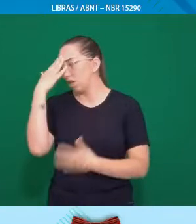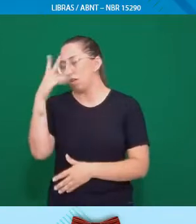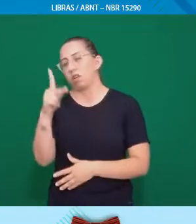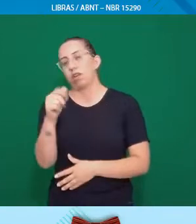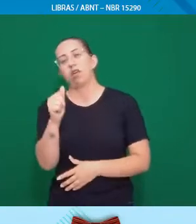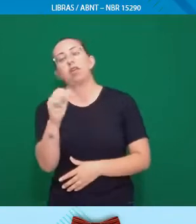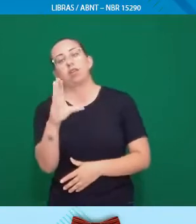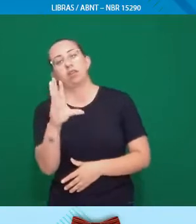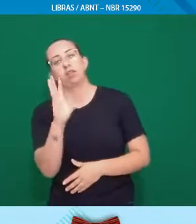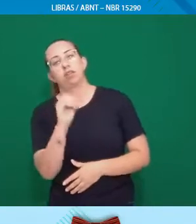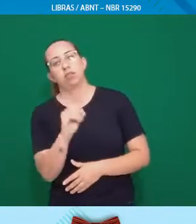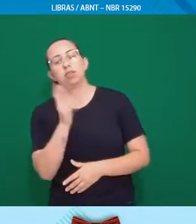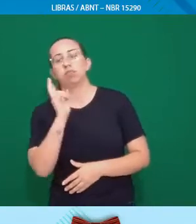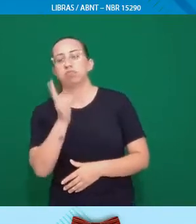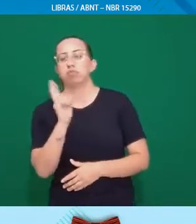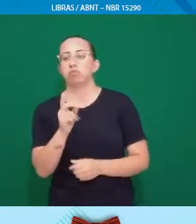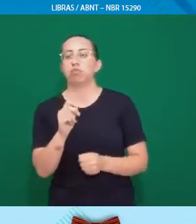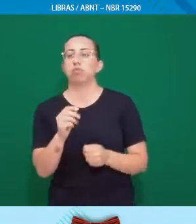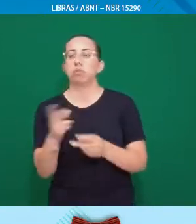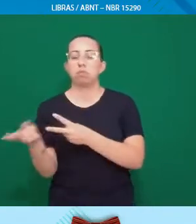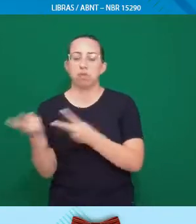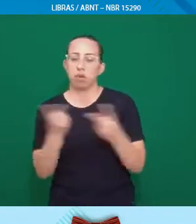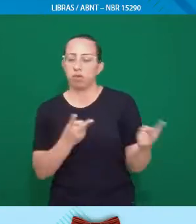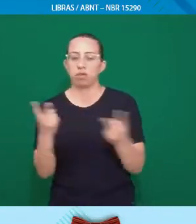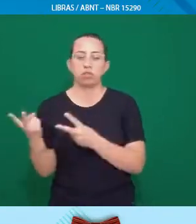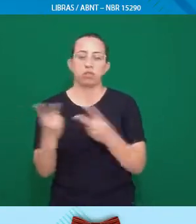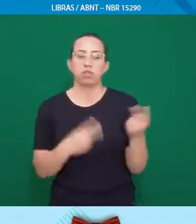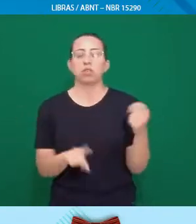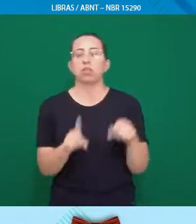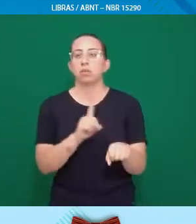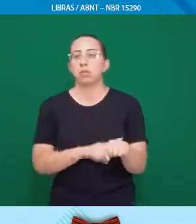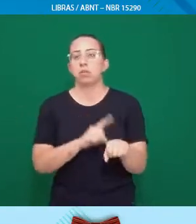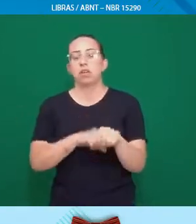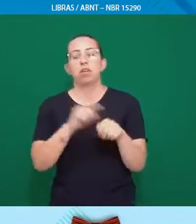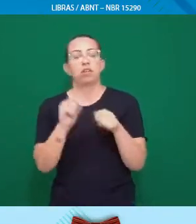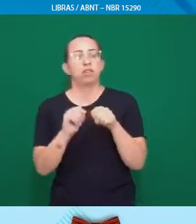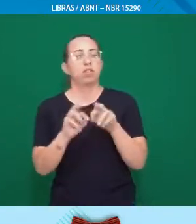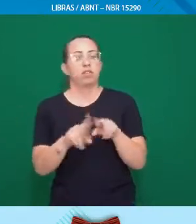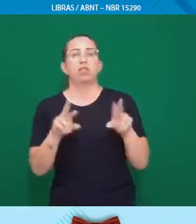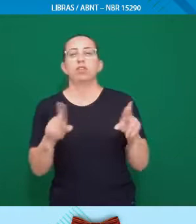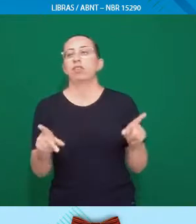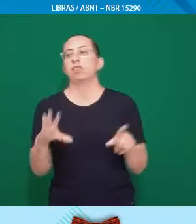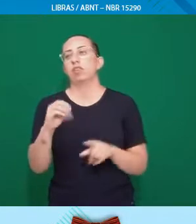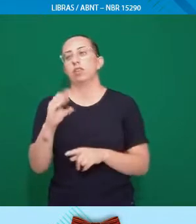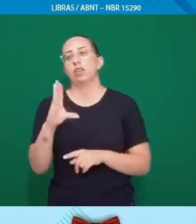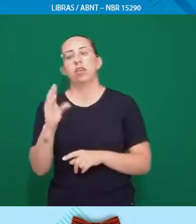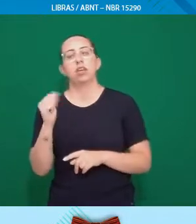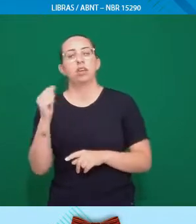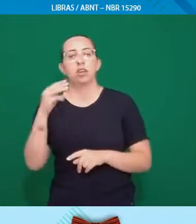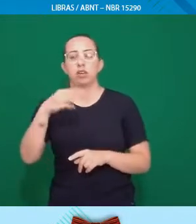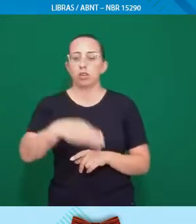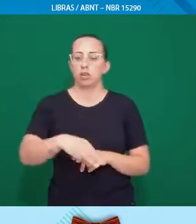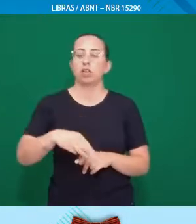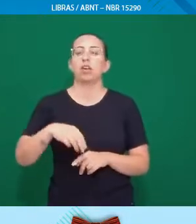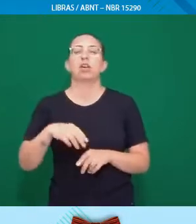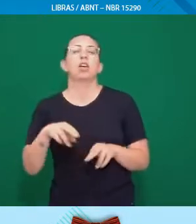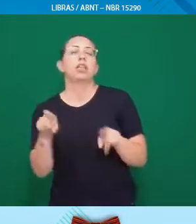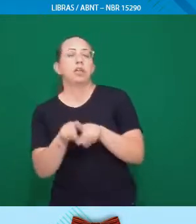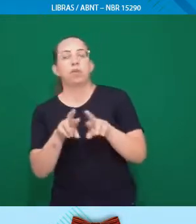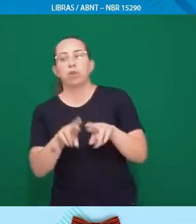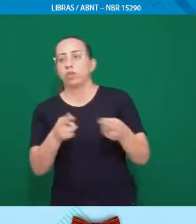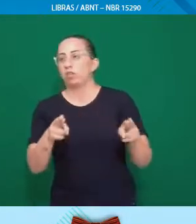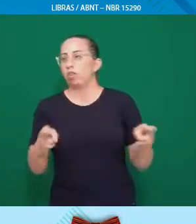sempre o convite né e pela maneira que segundo se acoplam e também nenhuma isso in